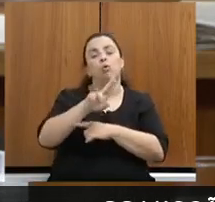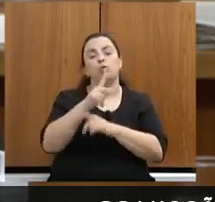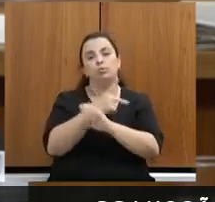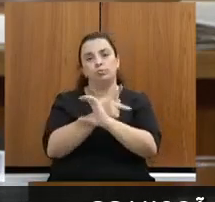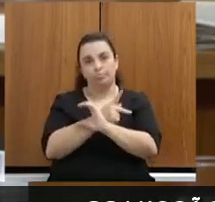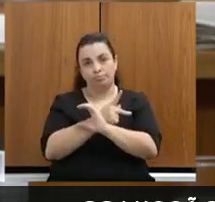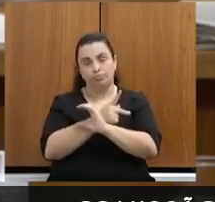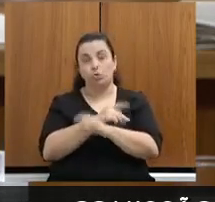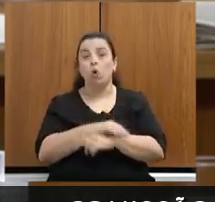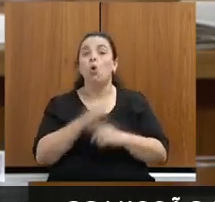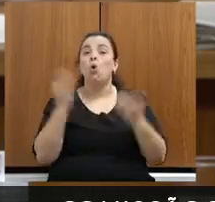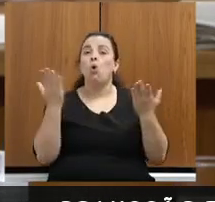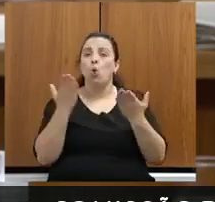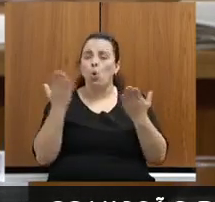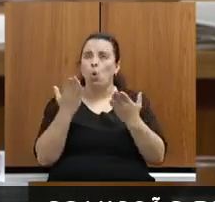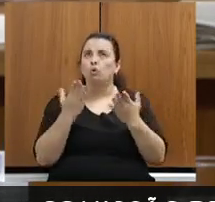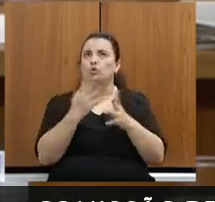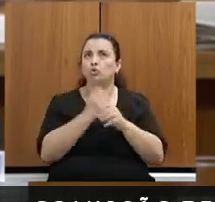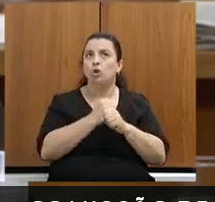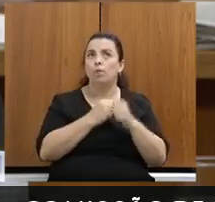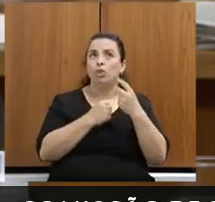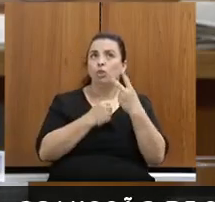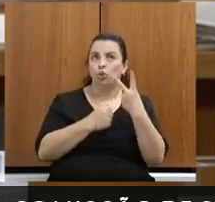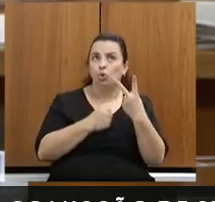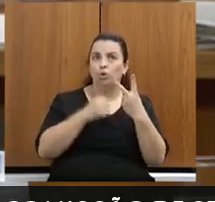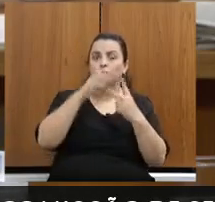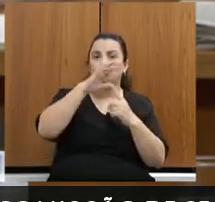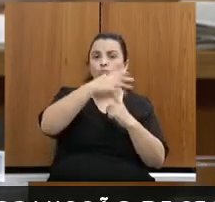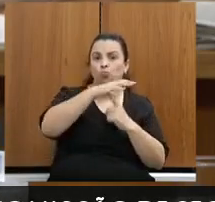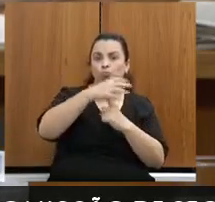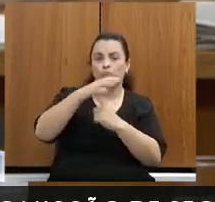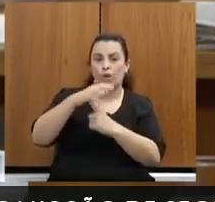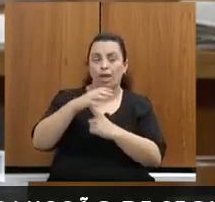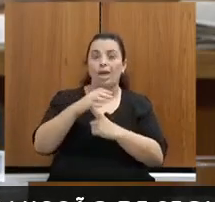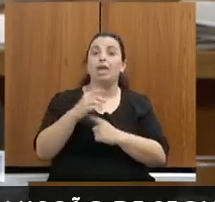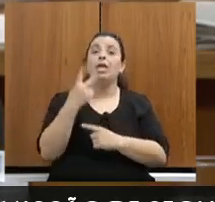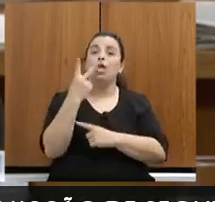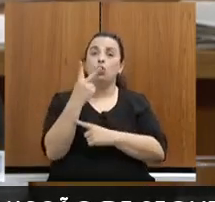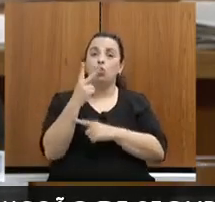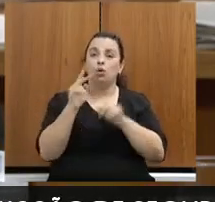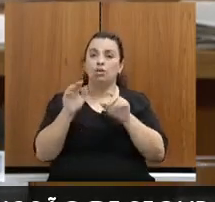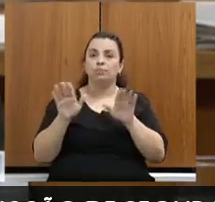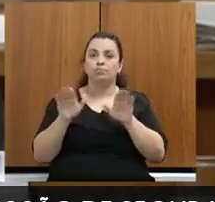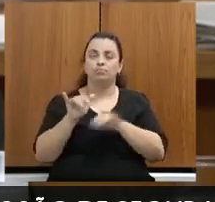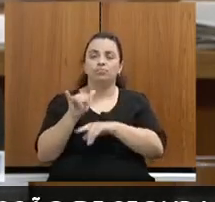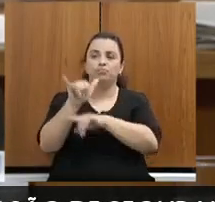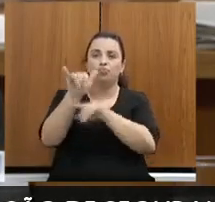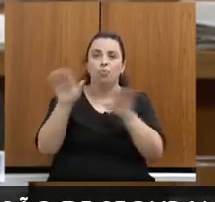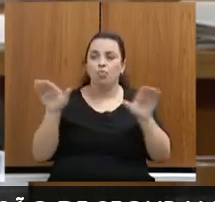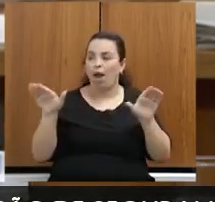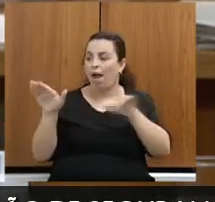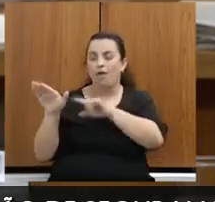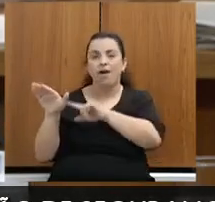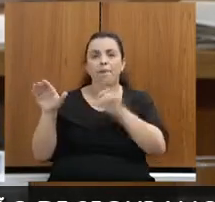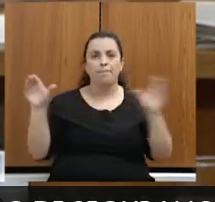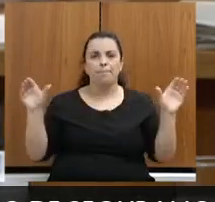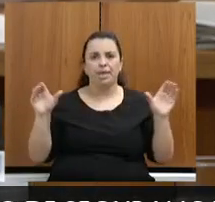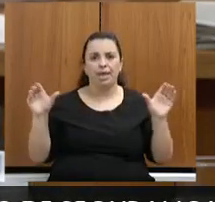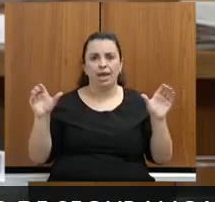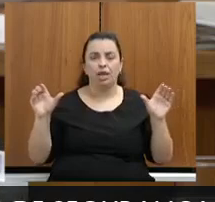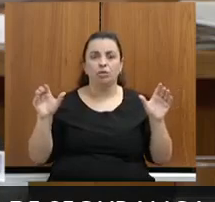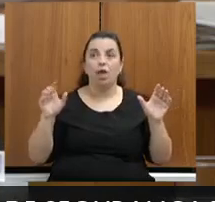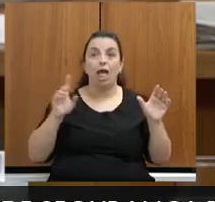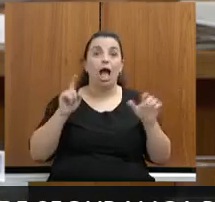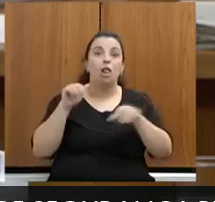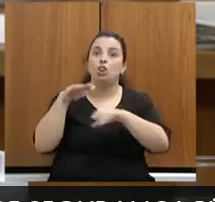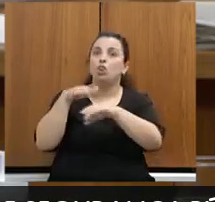dois helicópteros e duas aeronaves de asas fixas pequenos aviões que não voam à noite